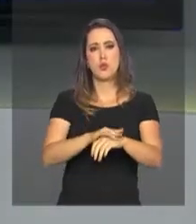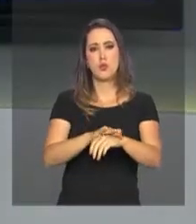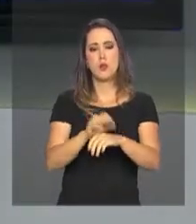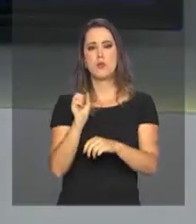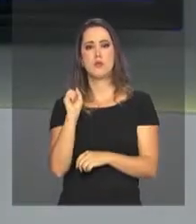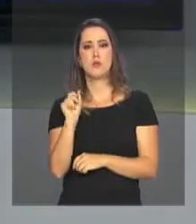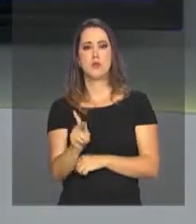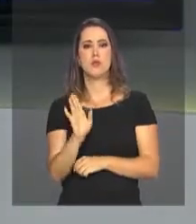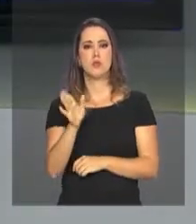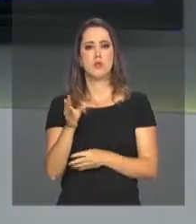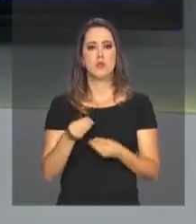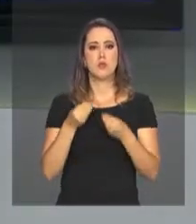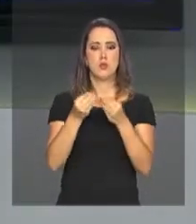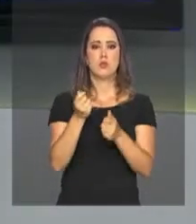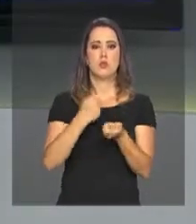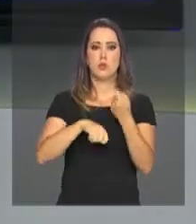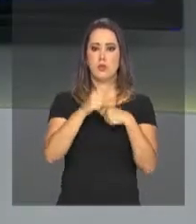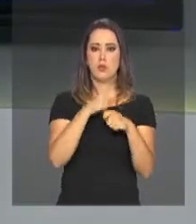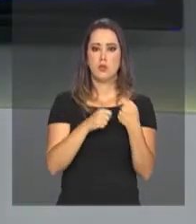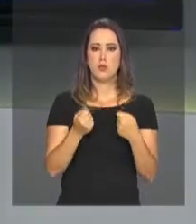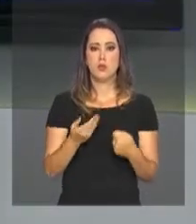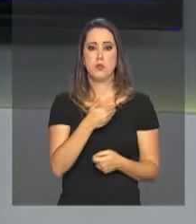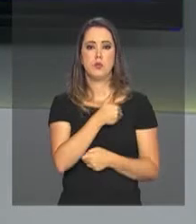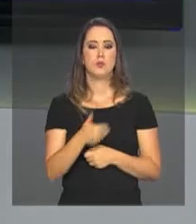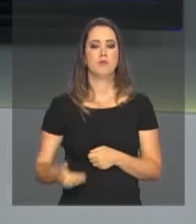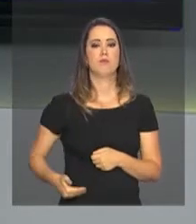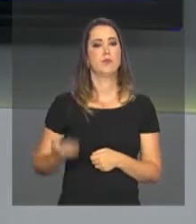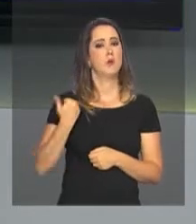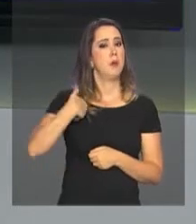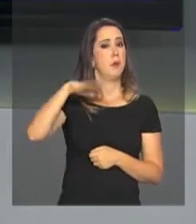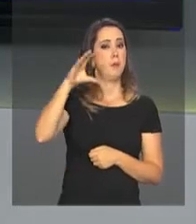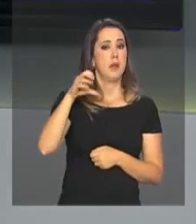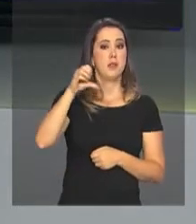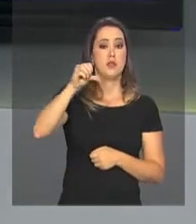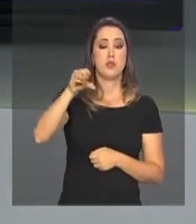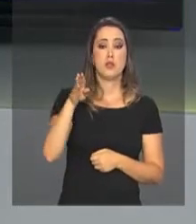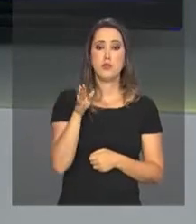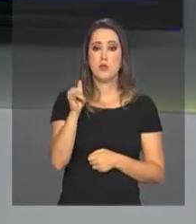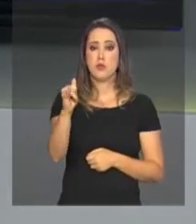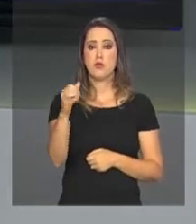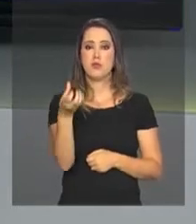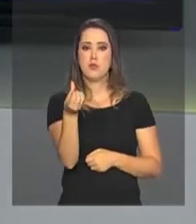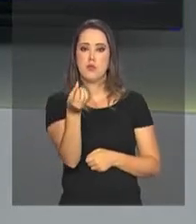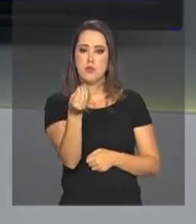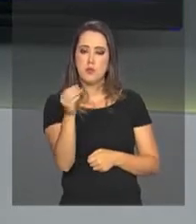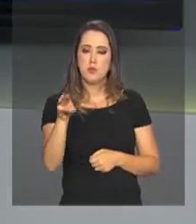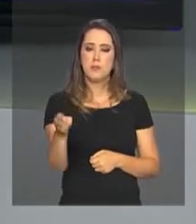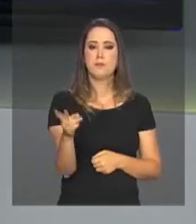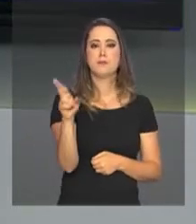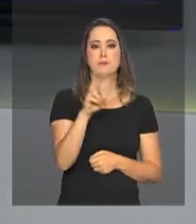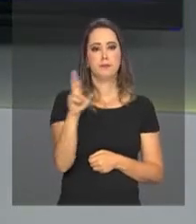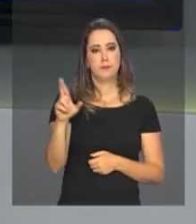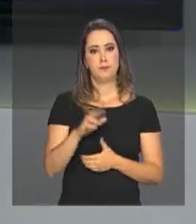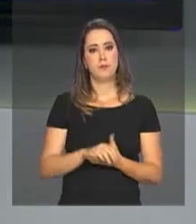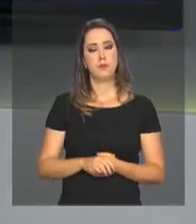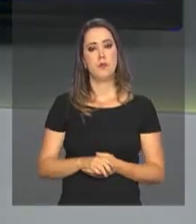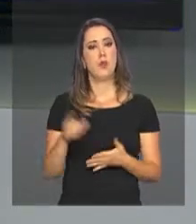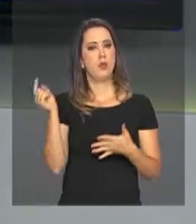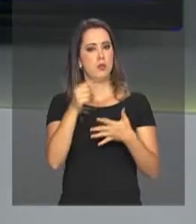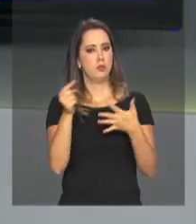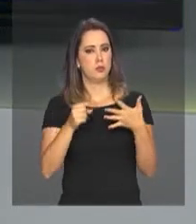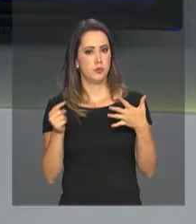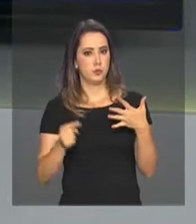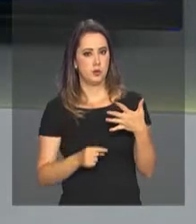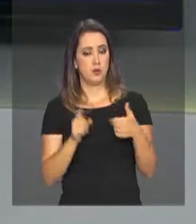já trouxe uma economia aos cofres públicos de mais de 9 bilhões e 600 milhões de reais dentre os